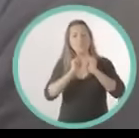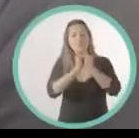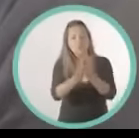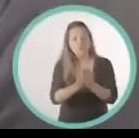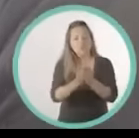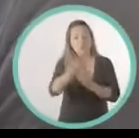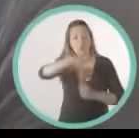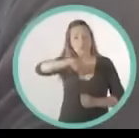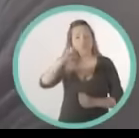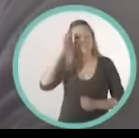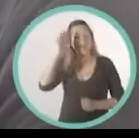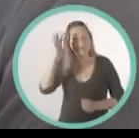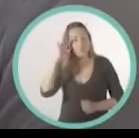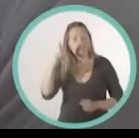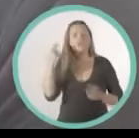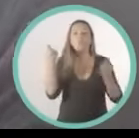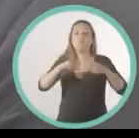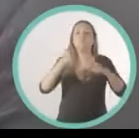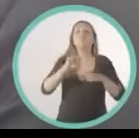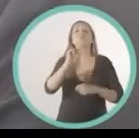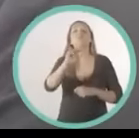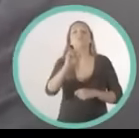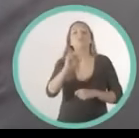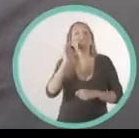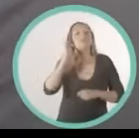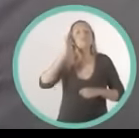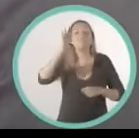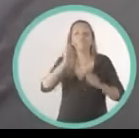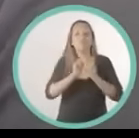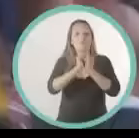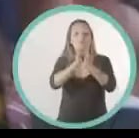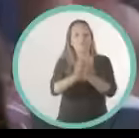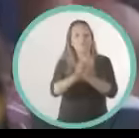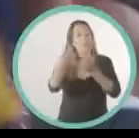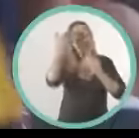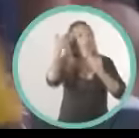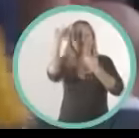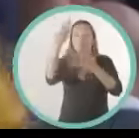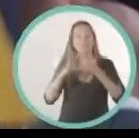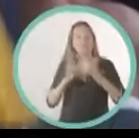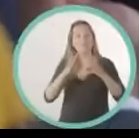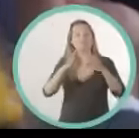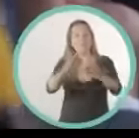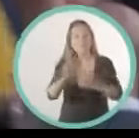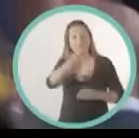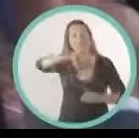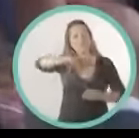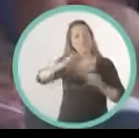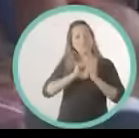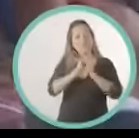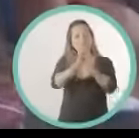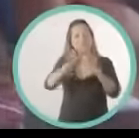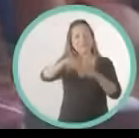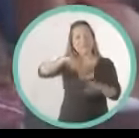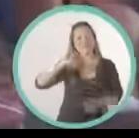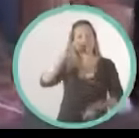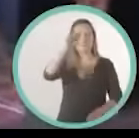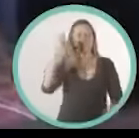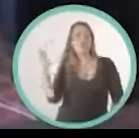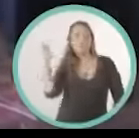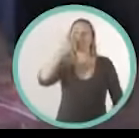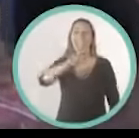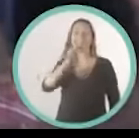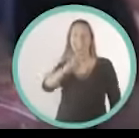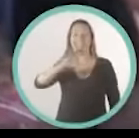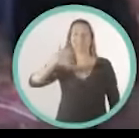sonhos estão pedindo para que a gente ganhe essa cidade e transforme o Rio de Janeiro para sempre. Muito obrigado a todas e todos. Vamos para a vitória.